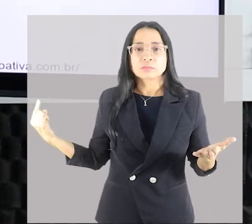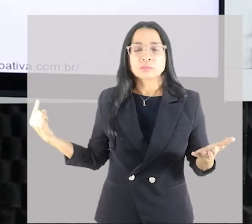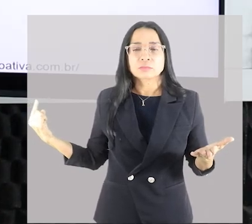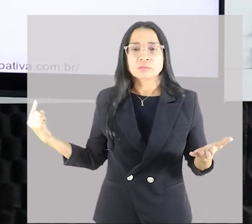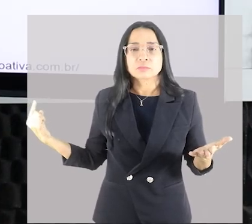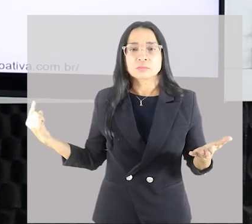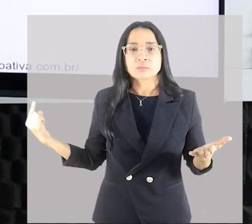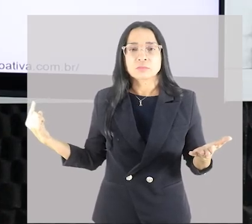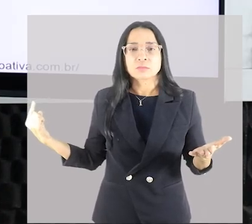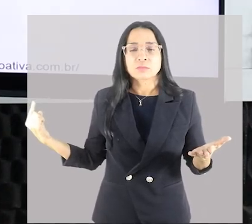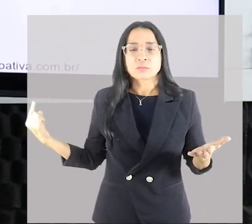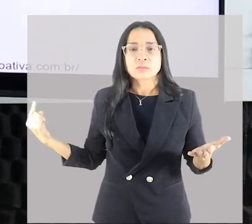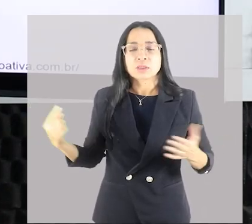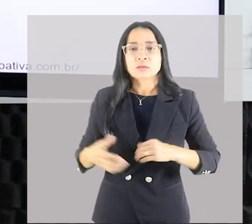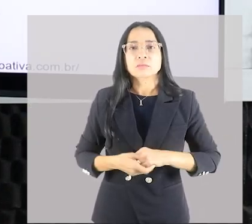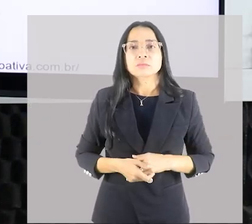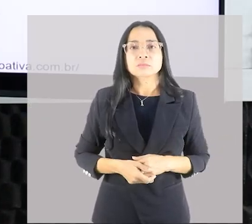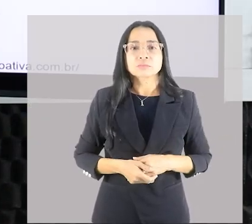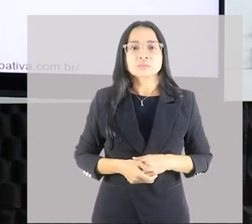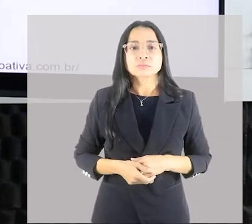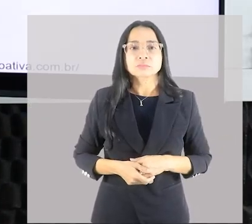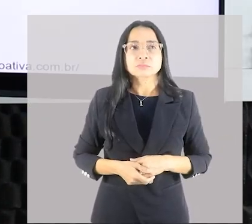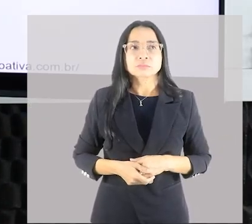a nossa aula.